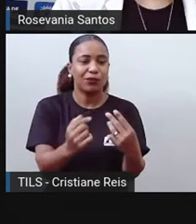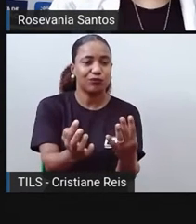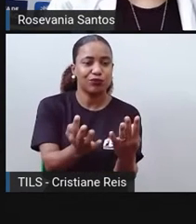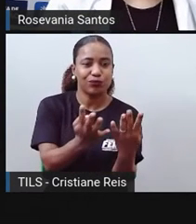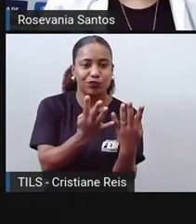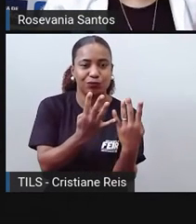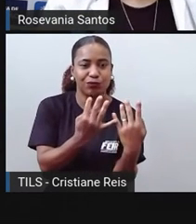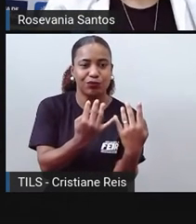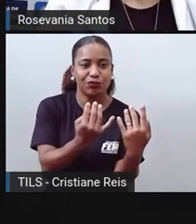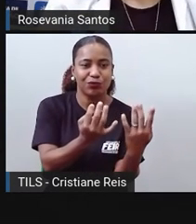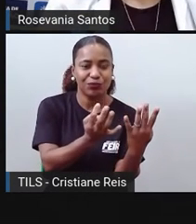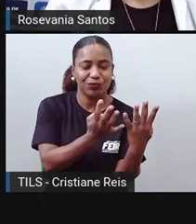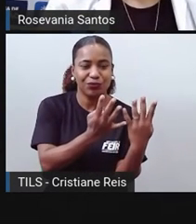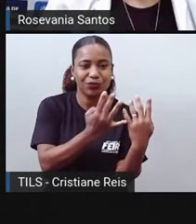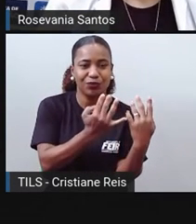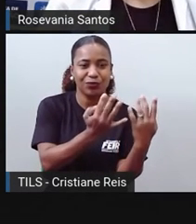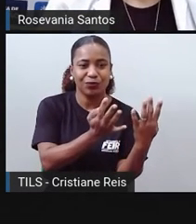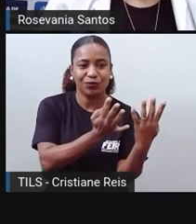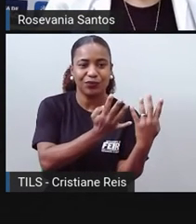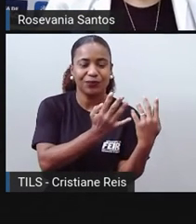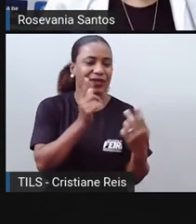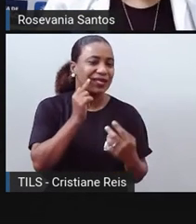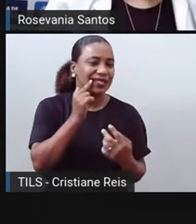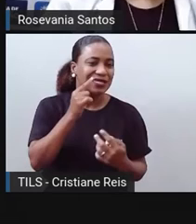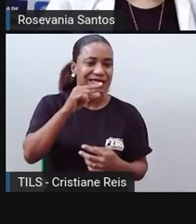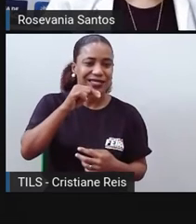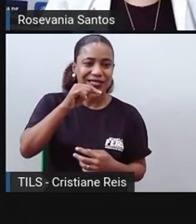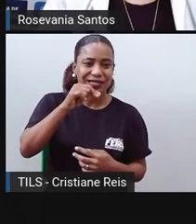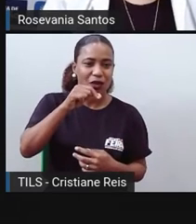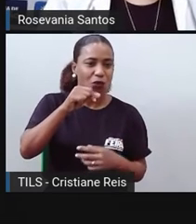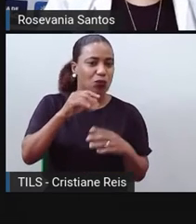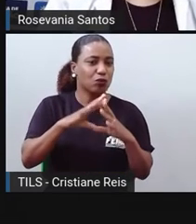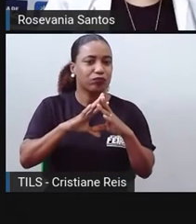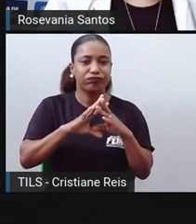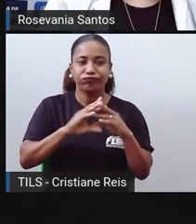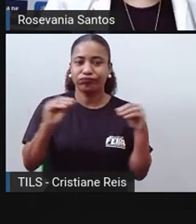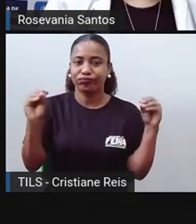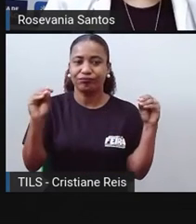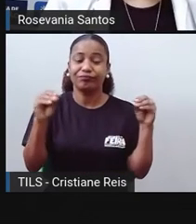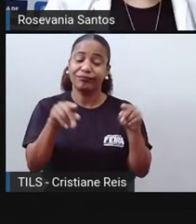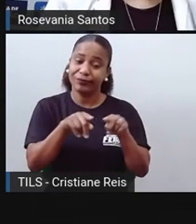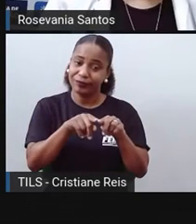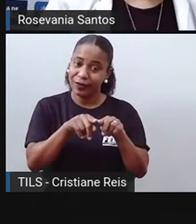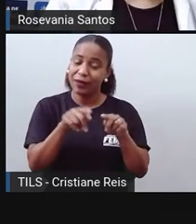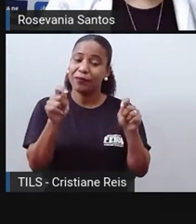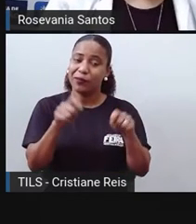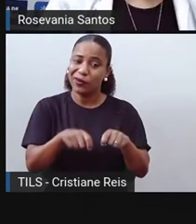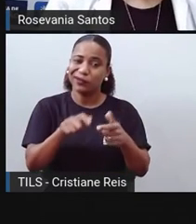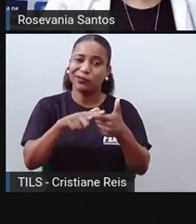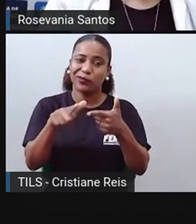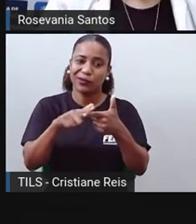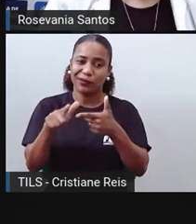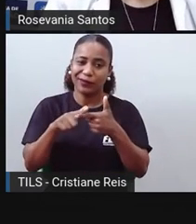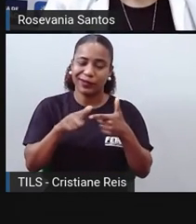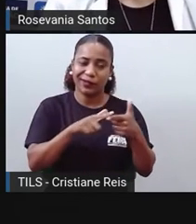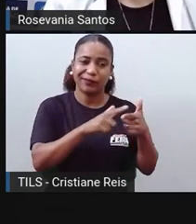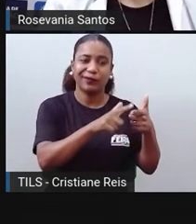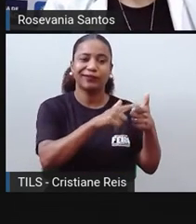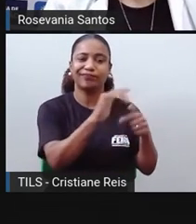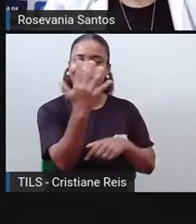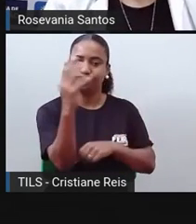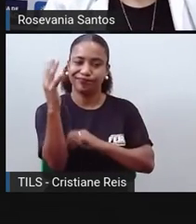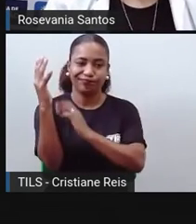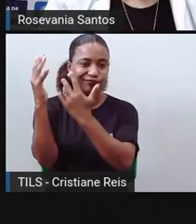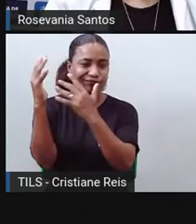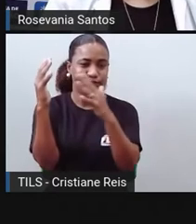nova condição de água não tão salobra ou não tão salgada como eles estão acostumados. E isso pode gerar um desequilíbrio muito grande.